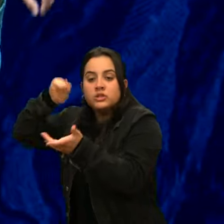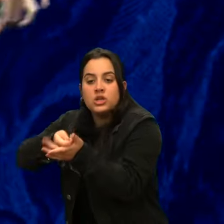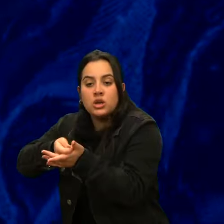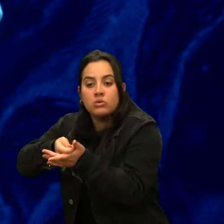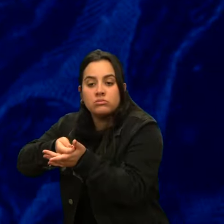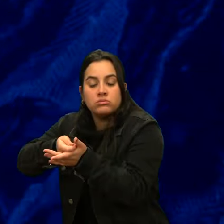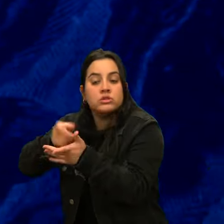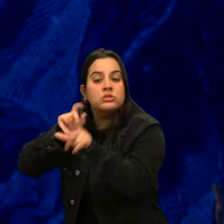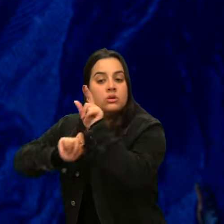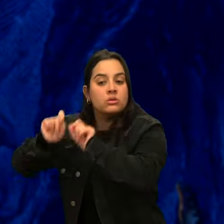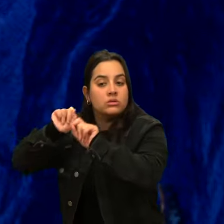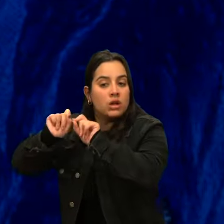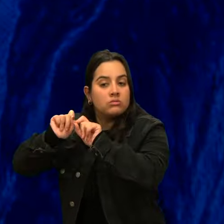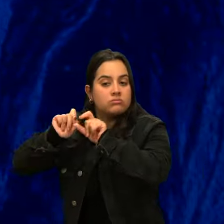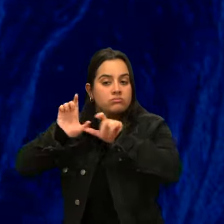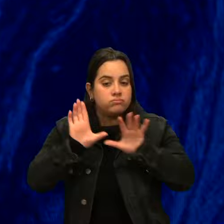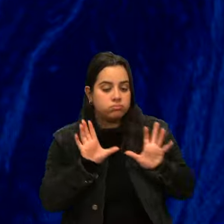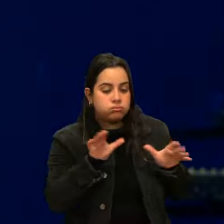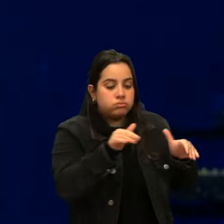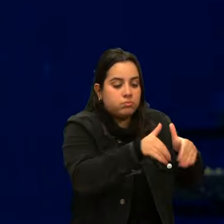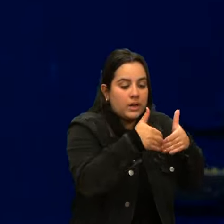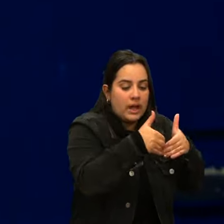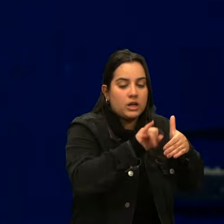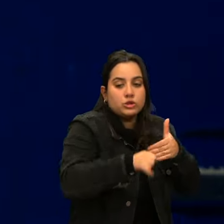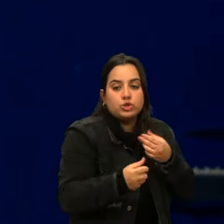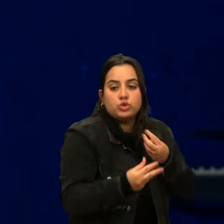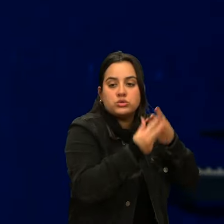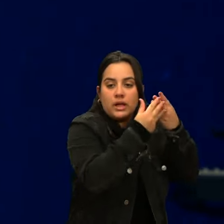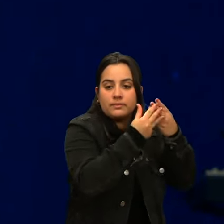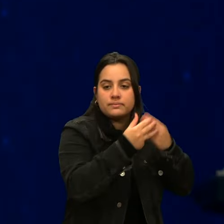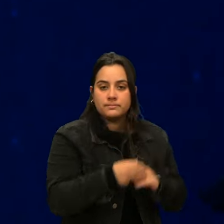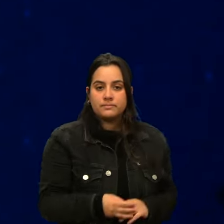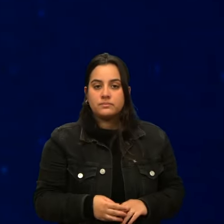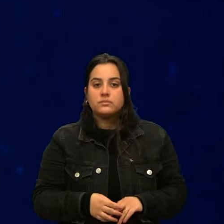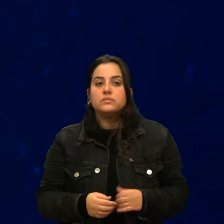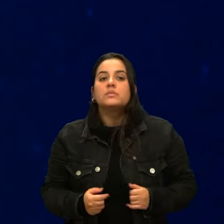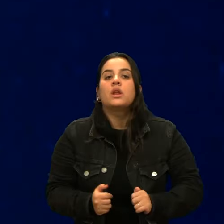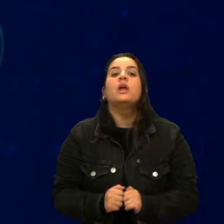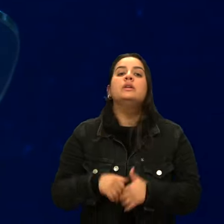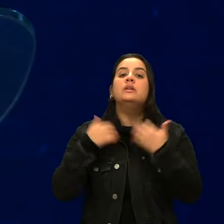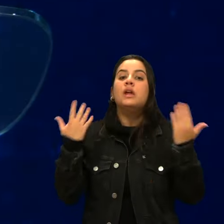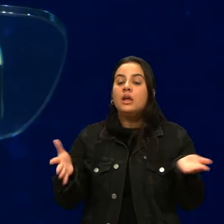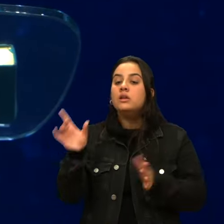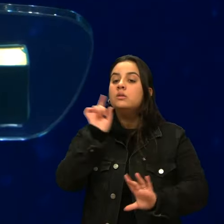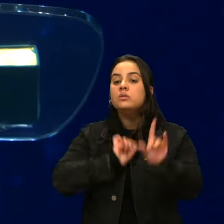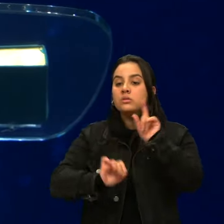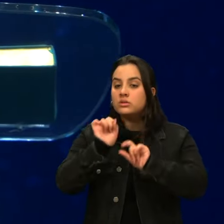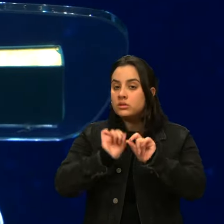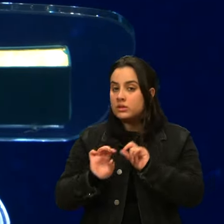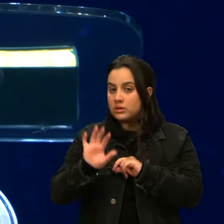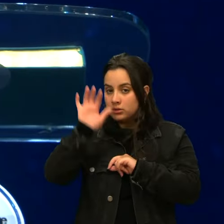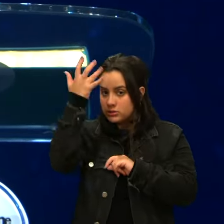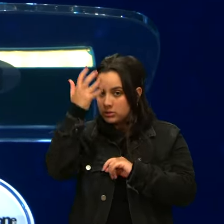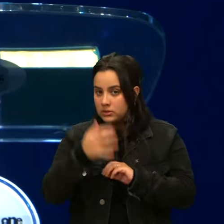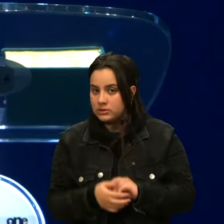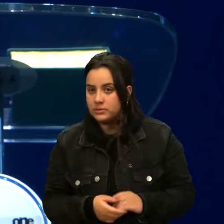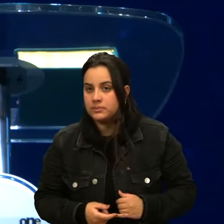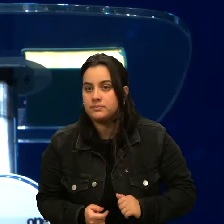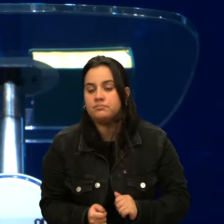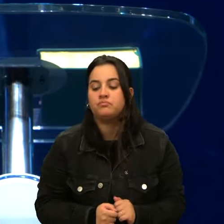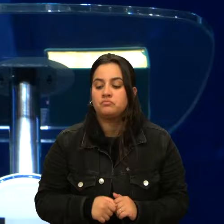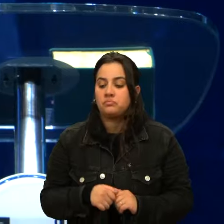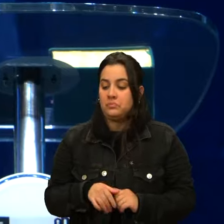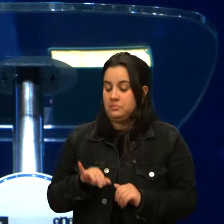eles decidiram que eles iam cercar e tomar aquela terra. E aí, o que acontece é que quando eles começam a